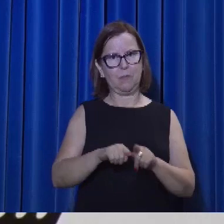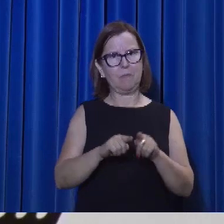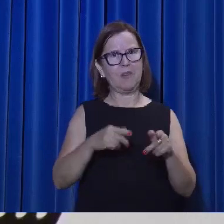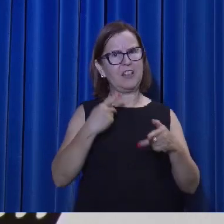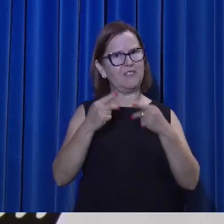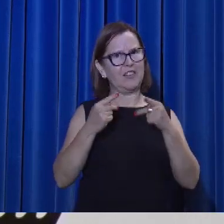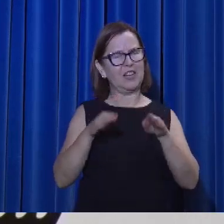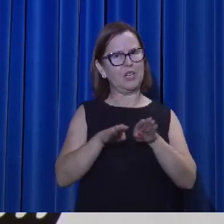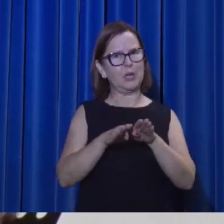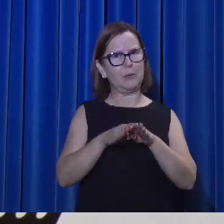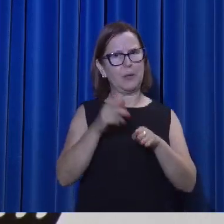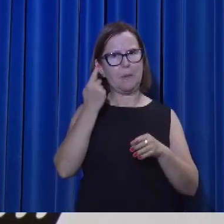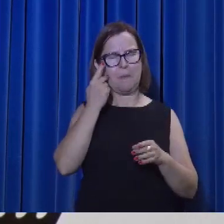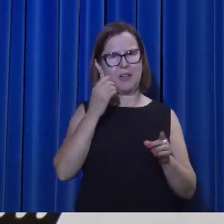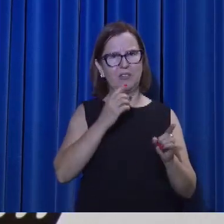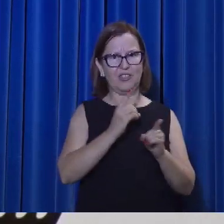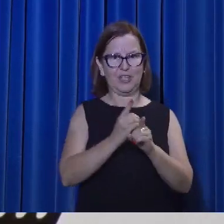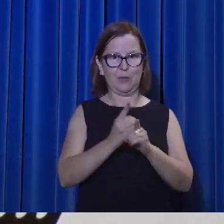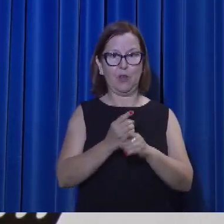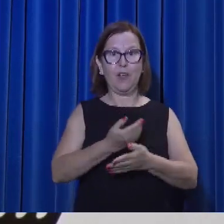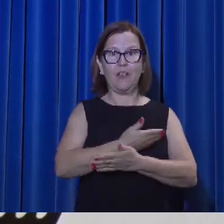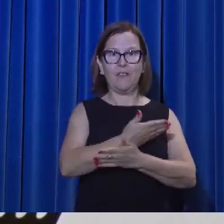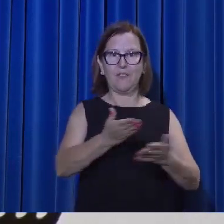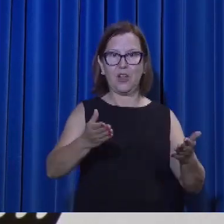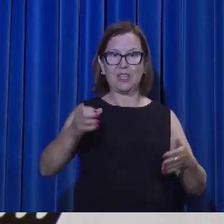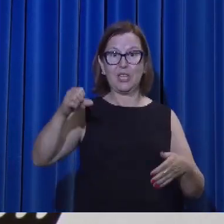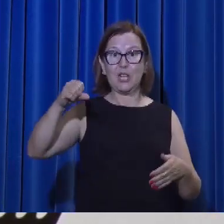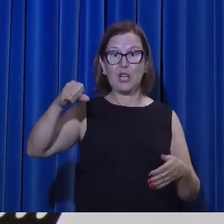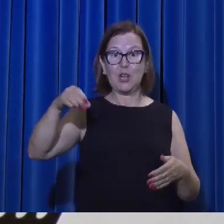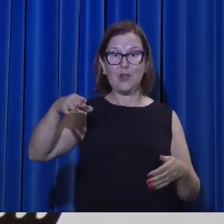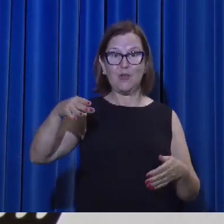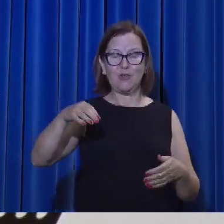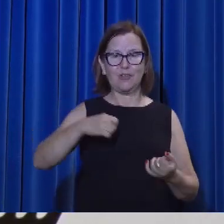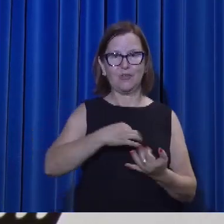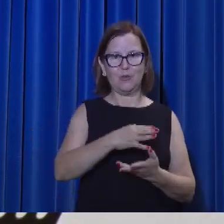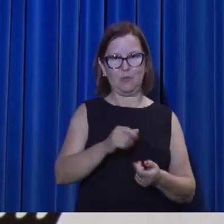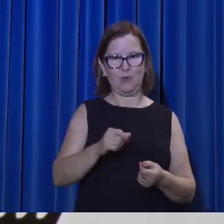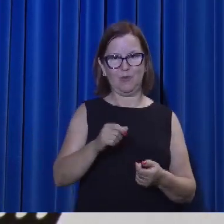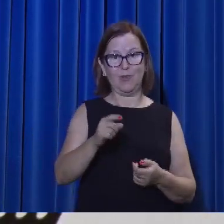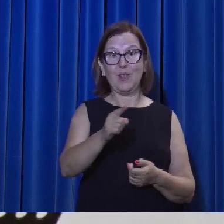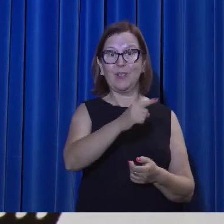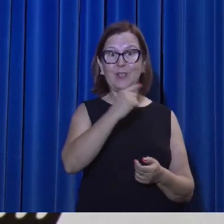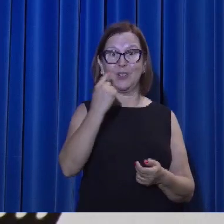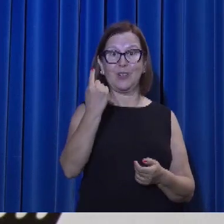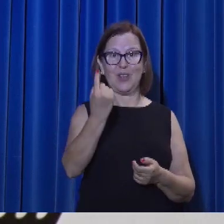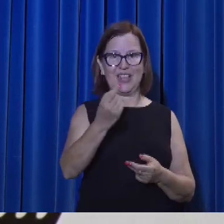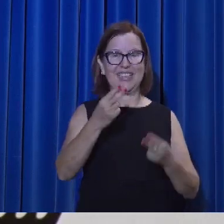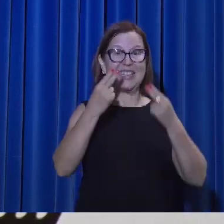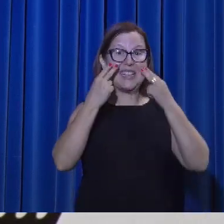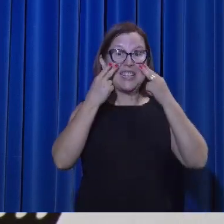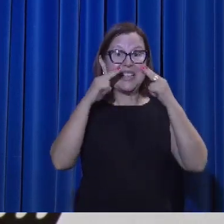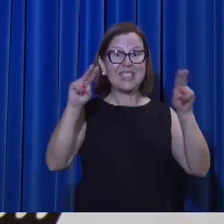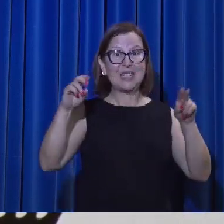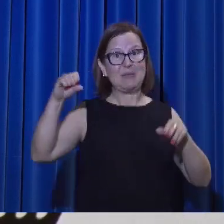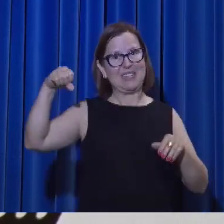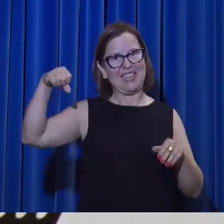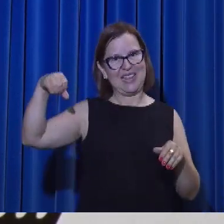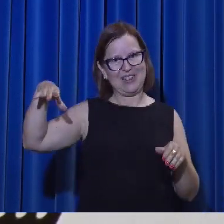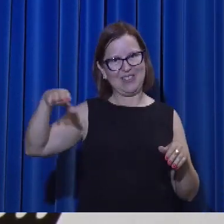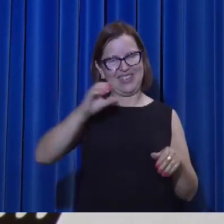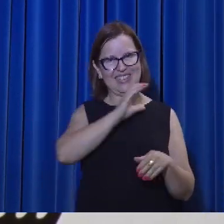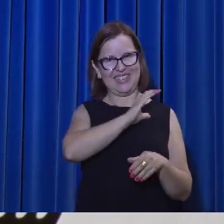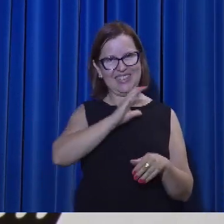mundo. Nós, irmãos, somos as testemunhas desta luz, que testificamos